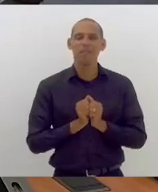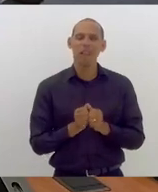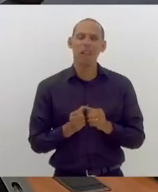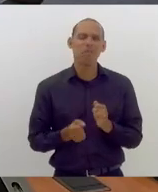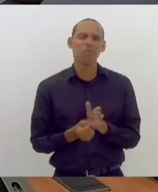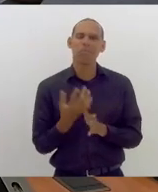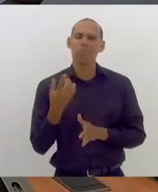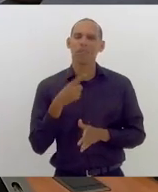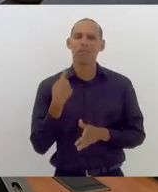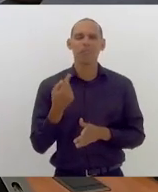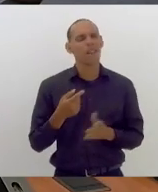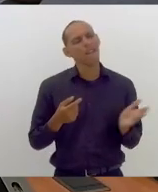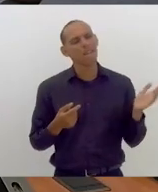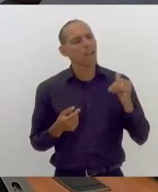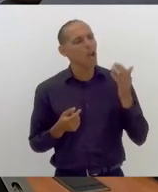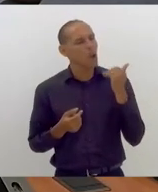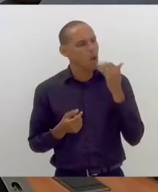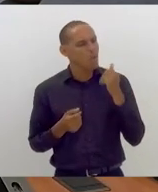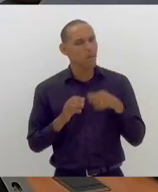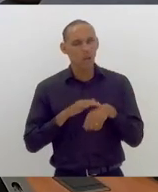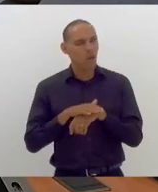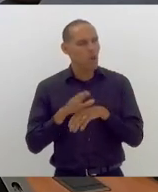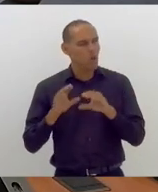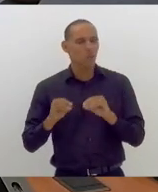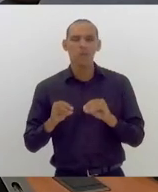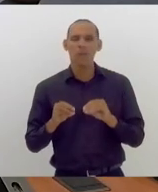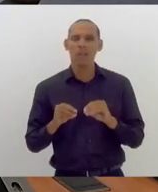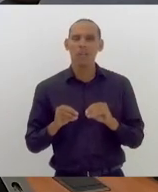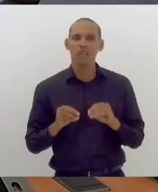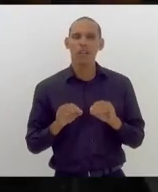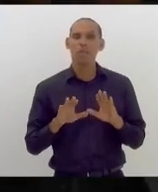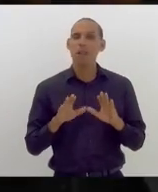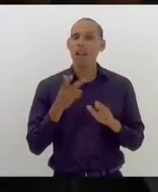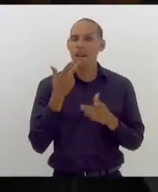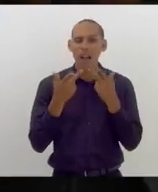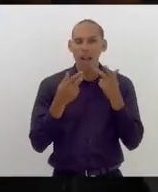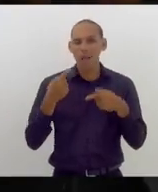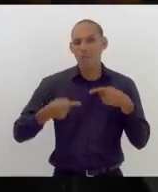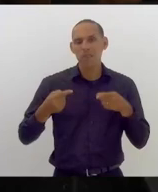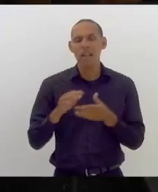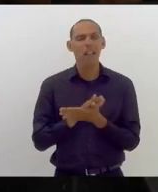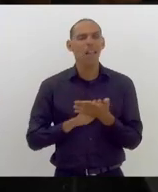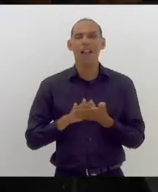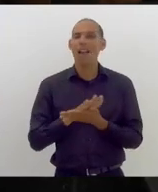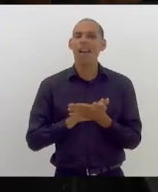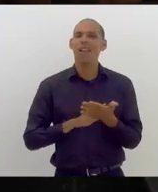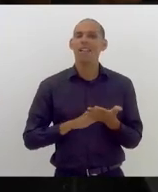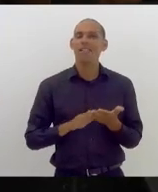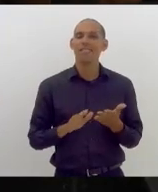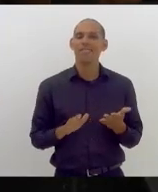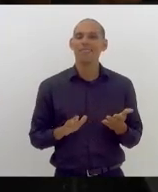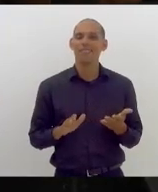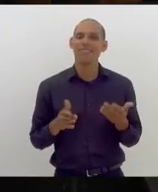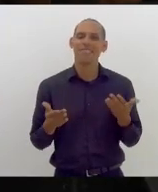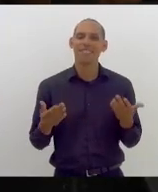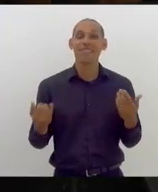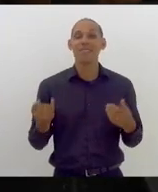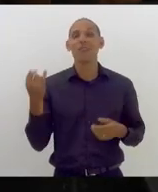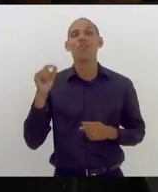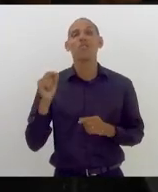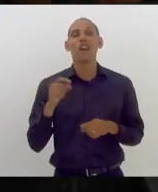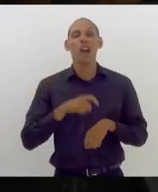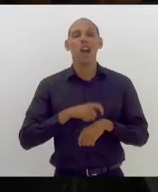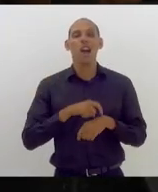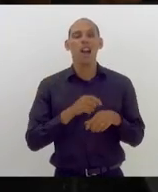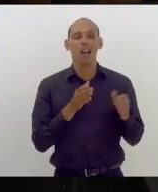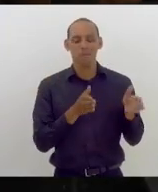vezes, vamos jantar, e a gente não fala nada de política, uma só palavra. Então a gente tem que saber a hora de tudo